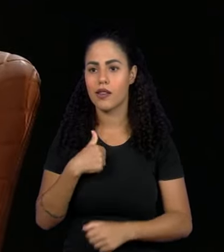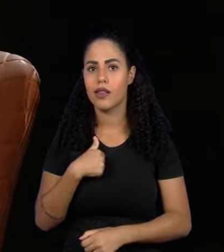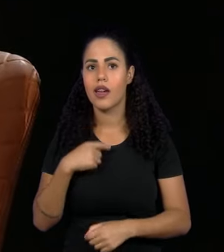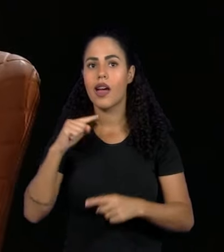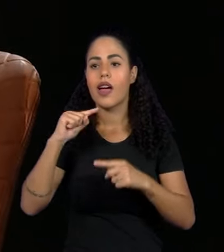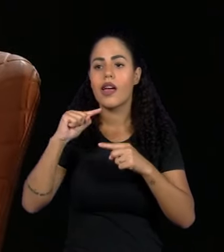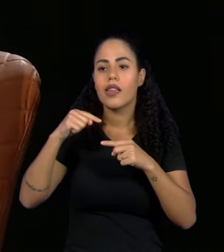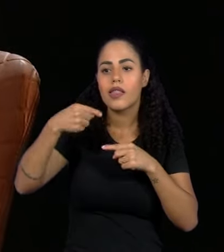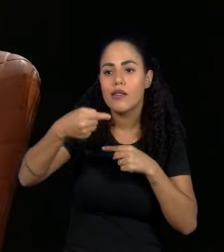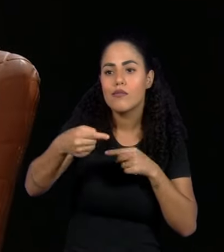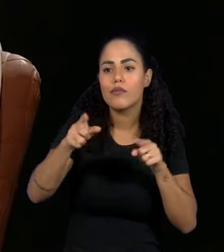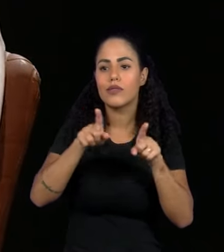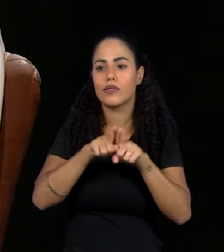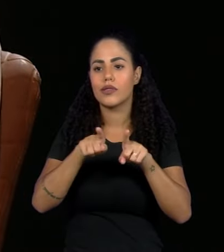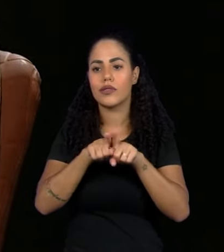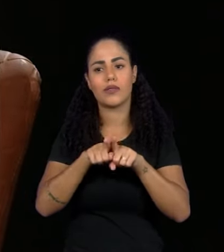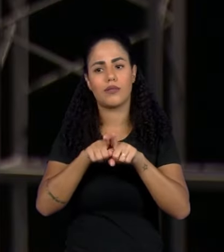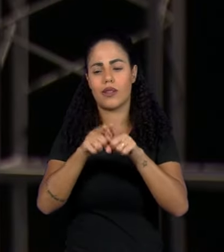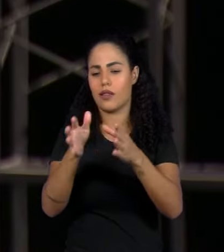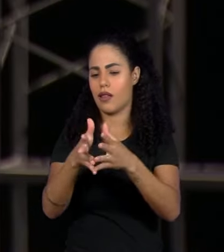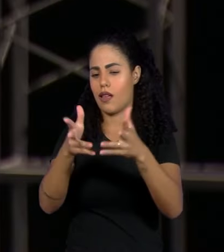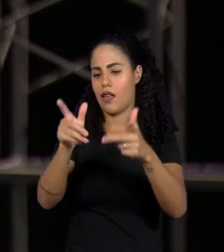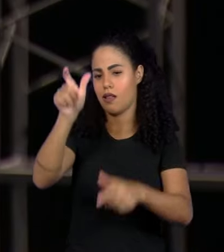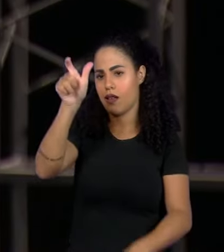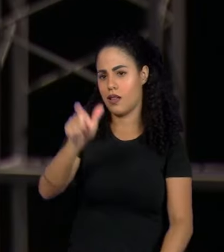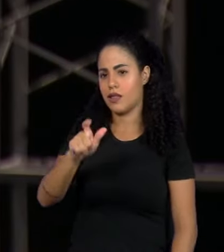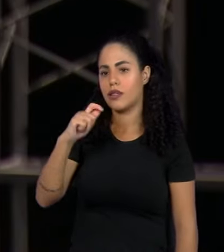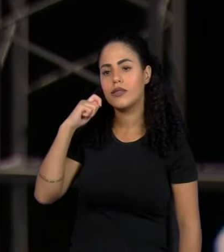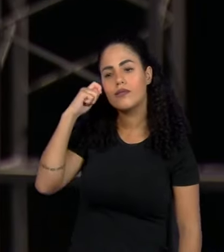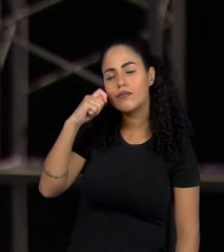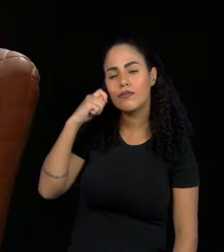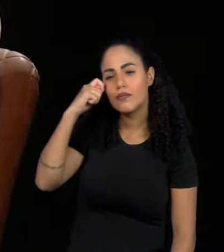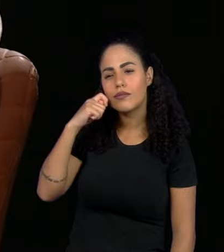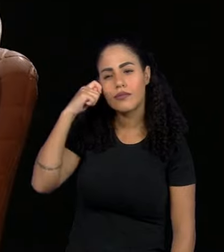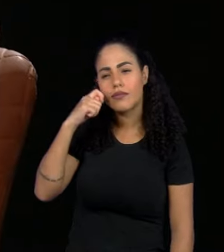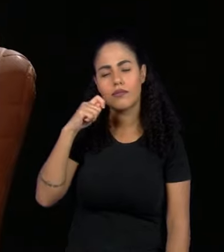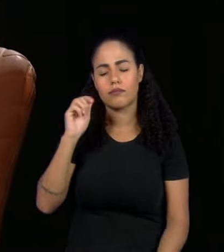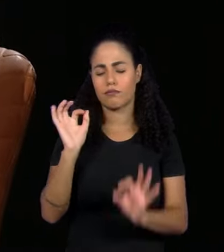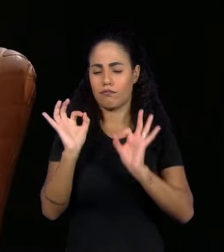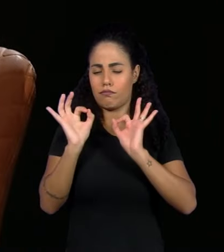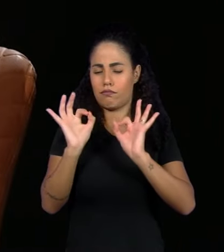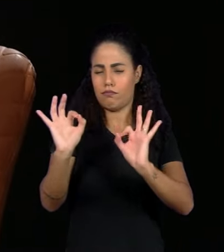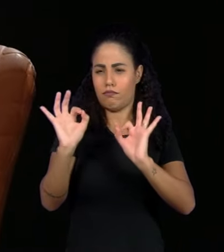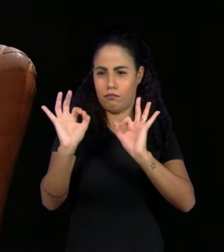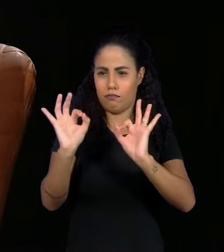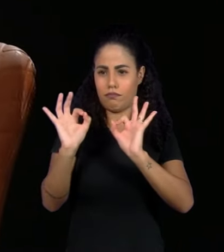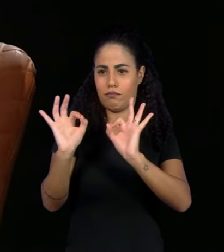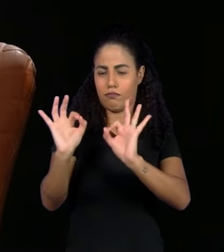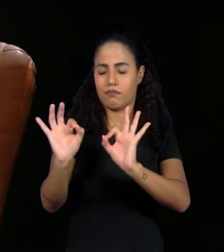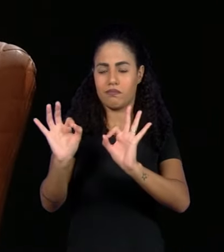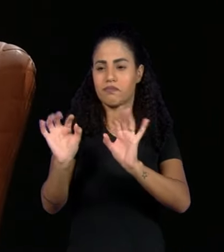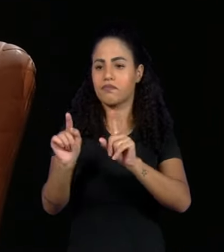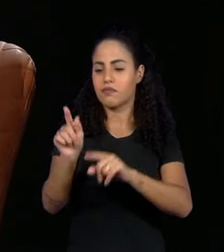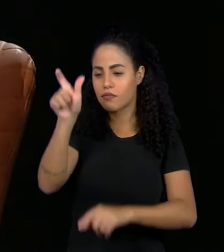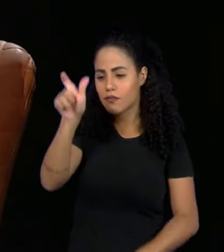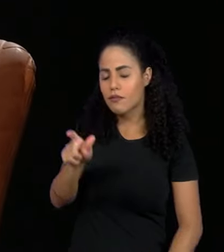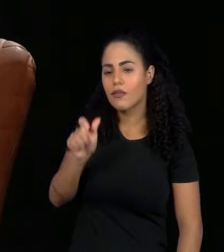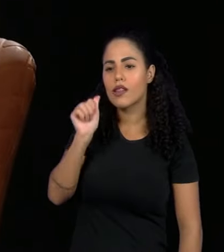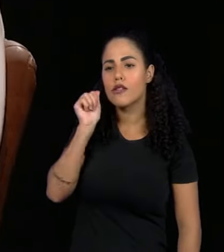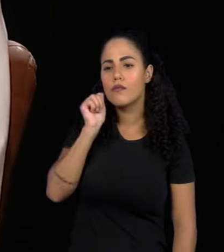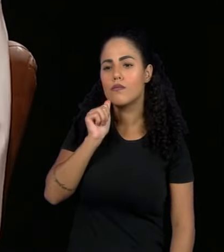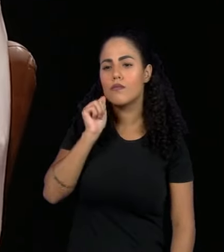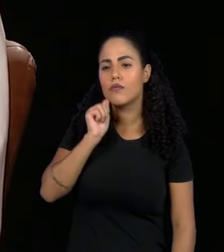fez Andorra também, uma grande atriz, Madame Morrinot. E ela ensaiou depois o monólogo. Ela era uma mulher muito